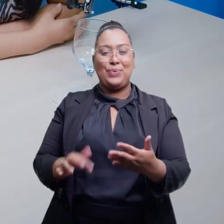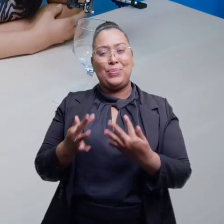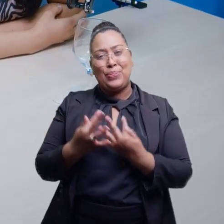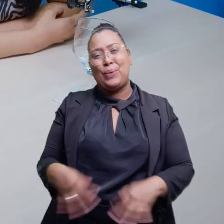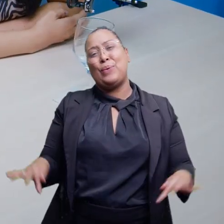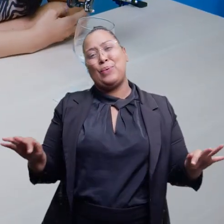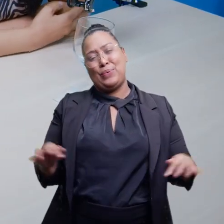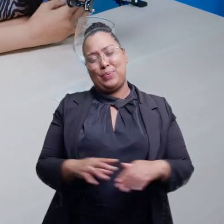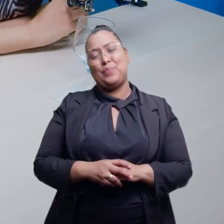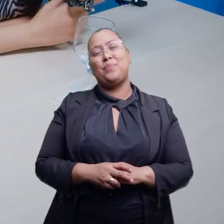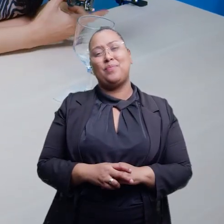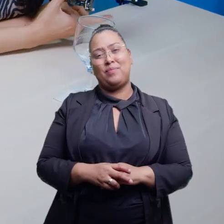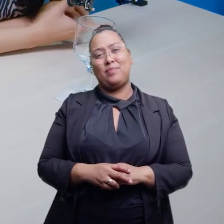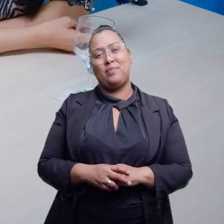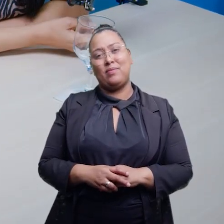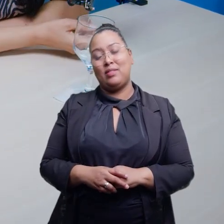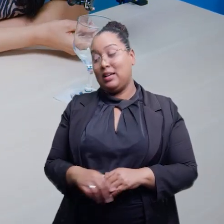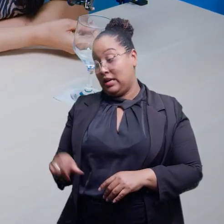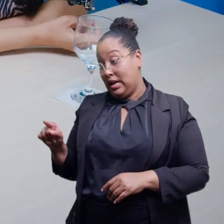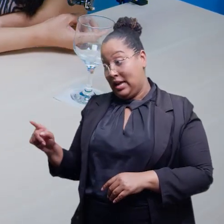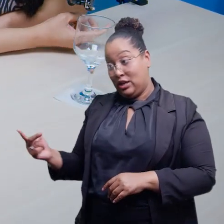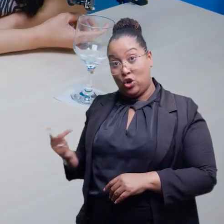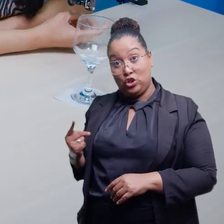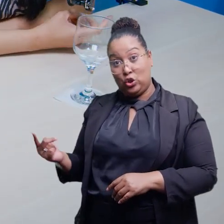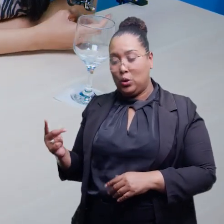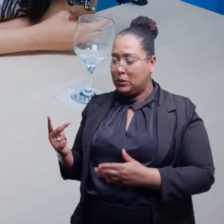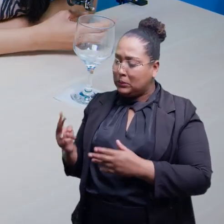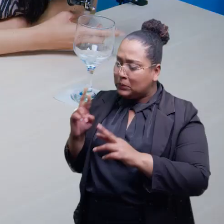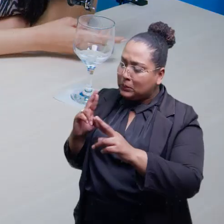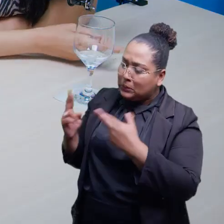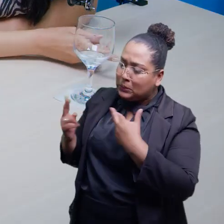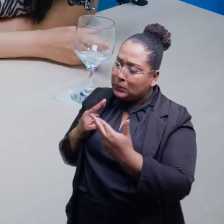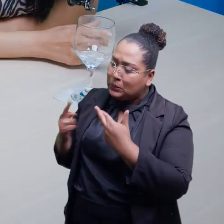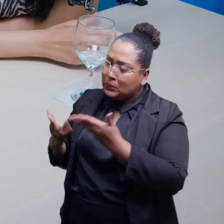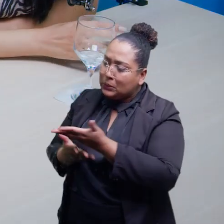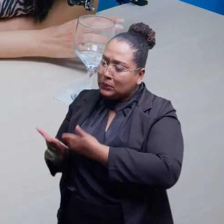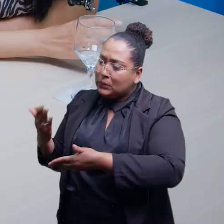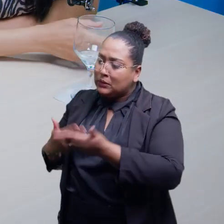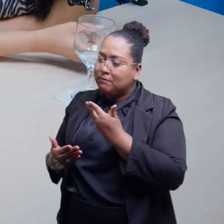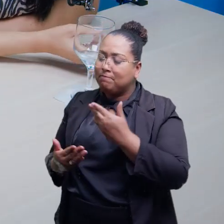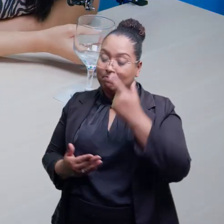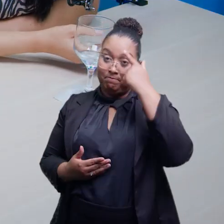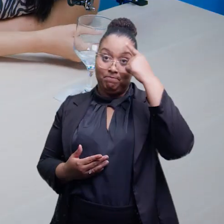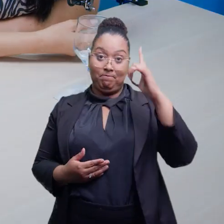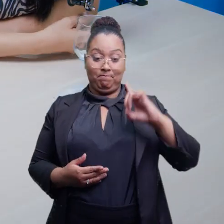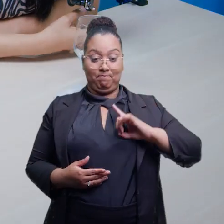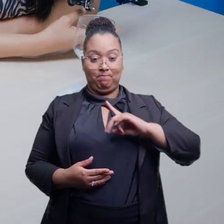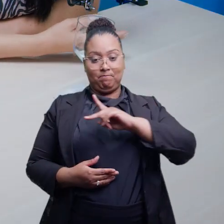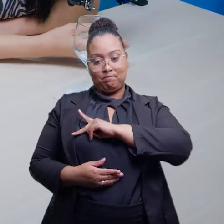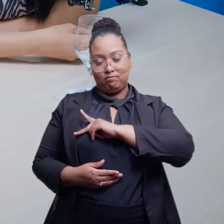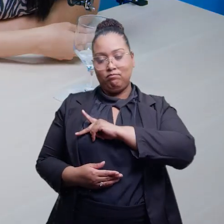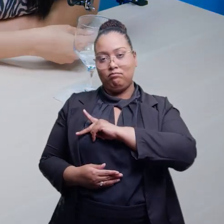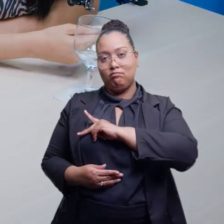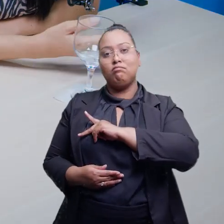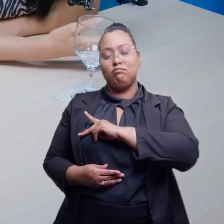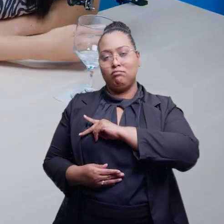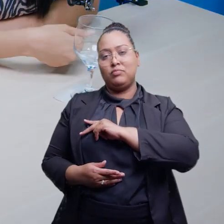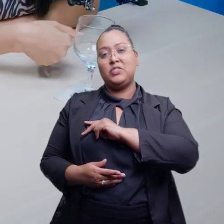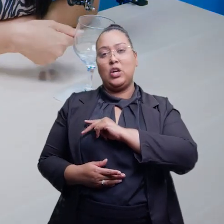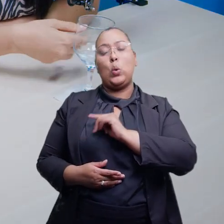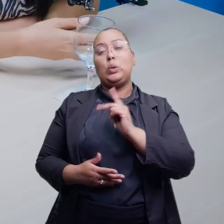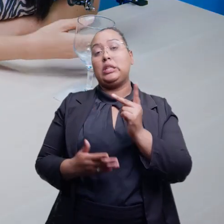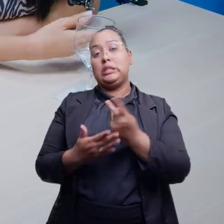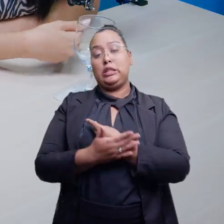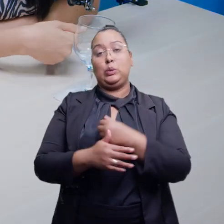Até foi com base nessas situações, né, que a Defensoria até fez uma alteração no